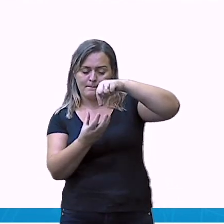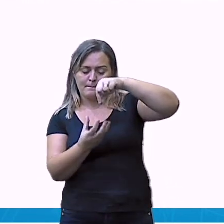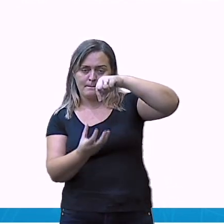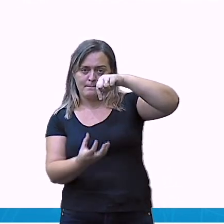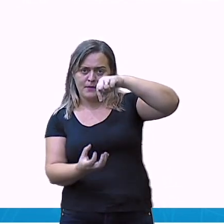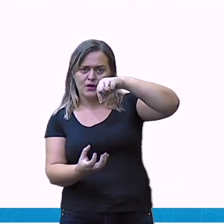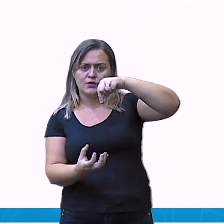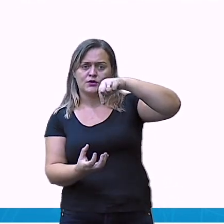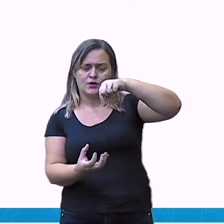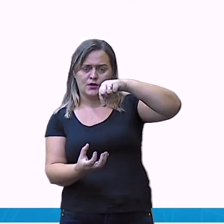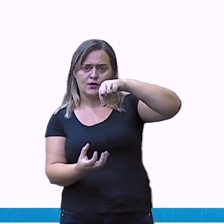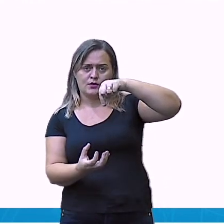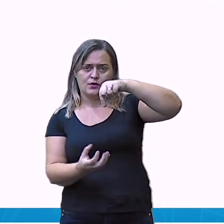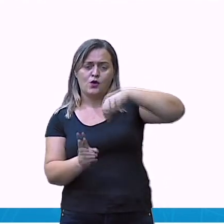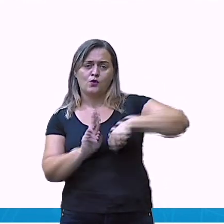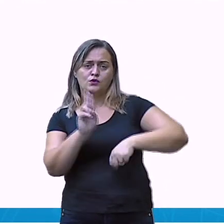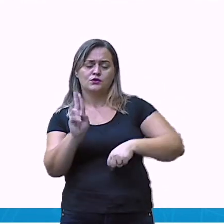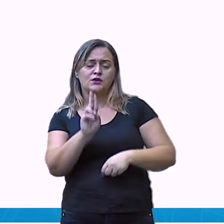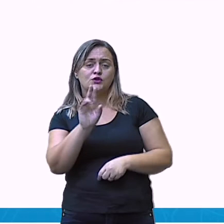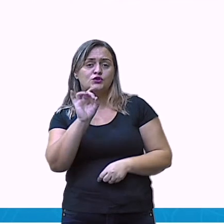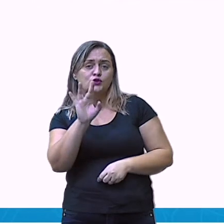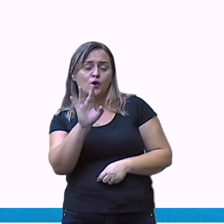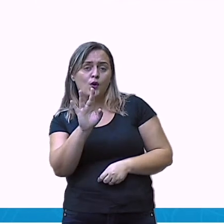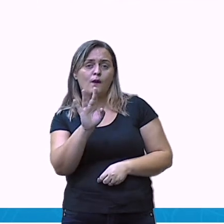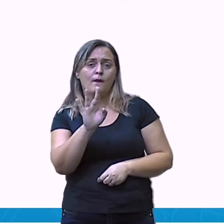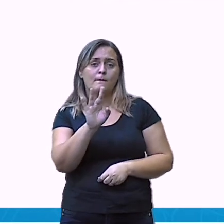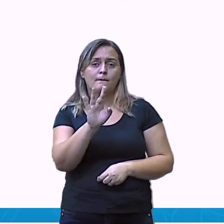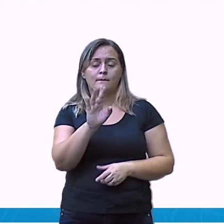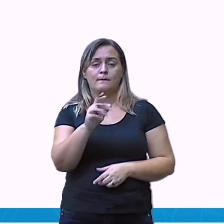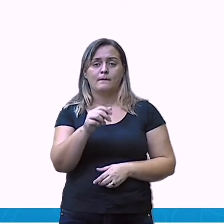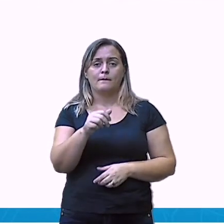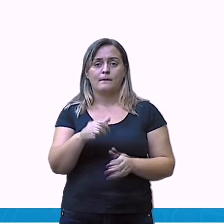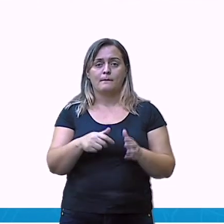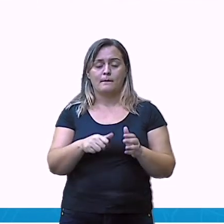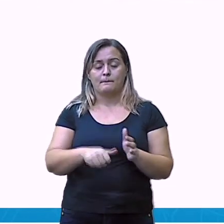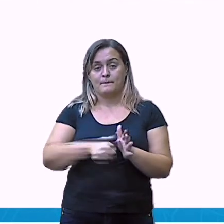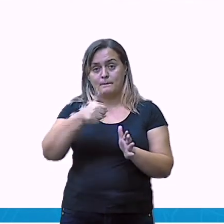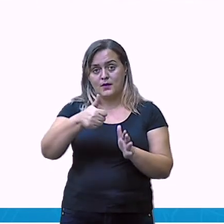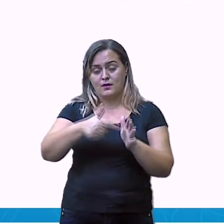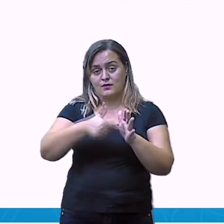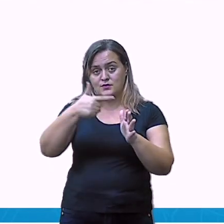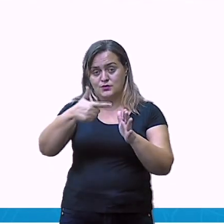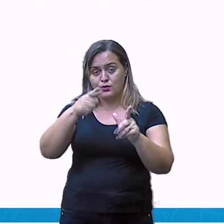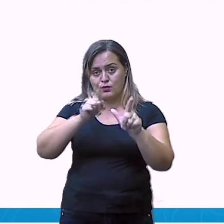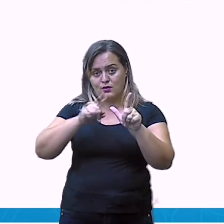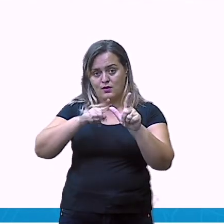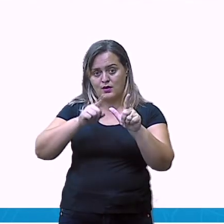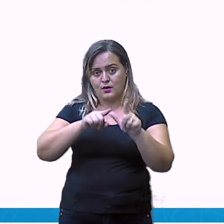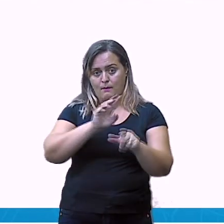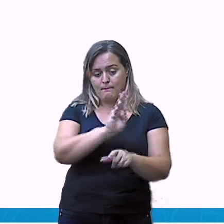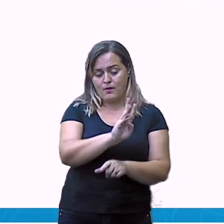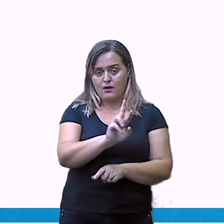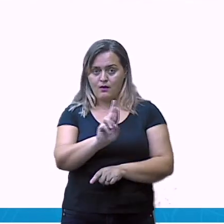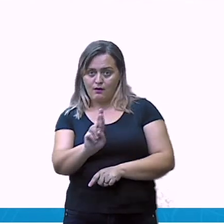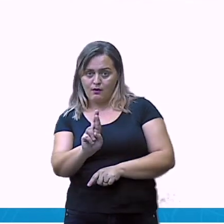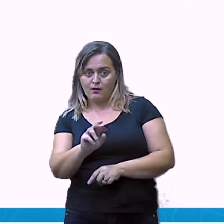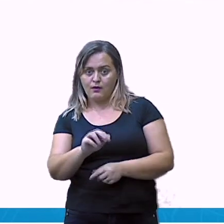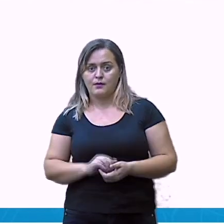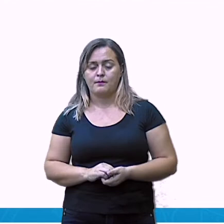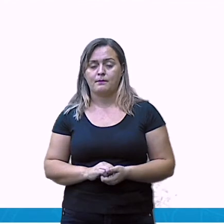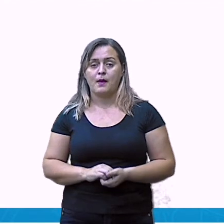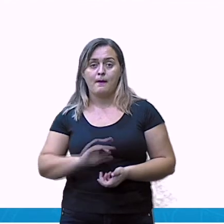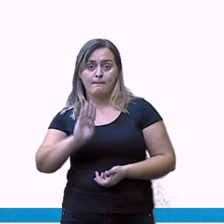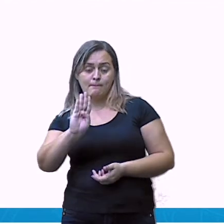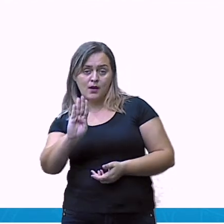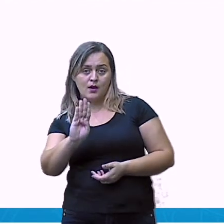por causa do nosso espaço. Então, o BR vai representar a berinjela. E o B, a beterraba,